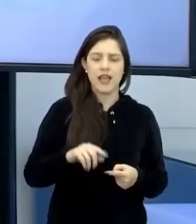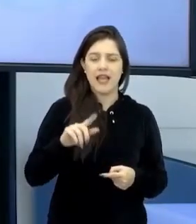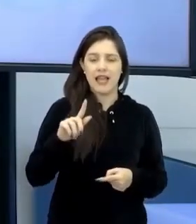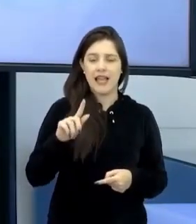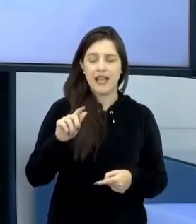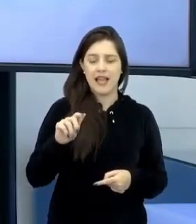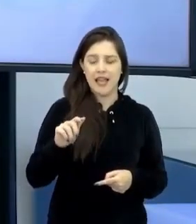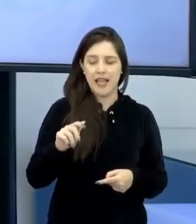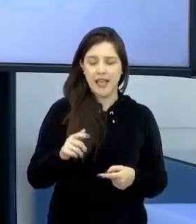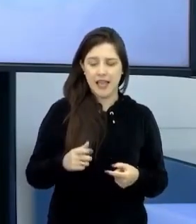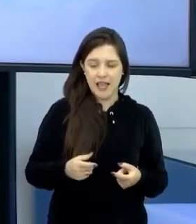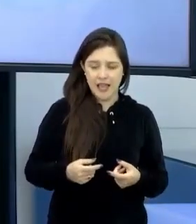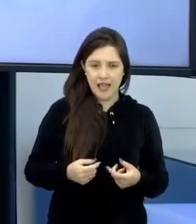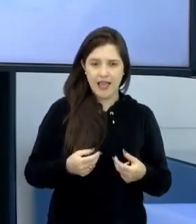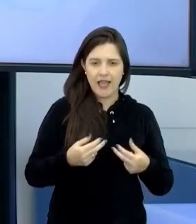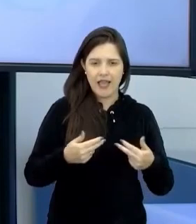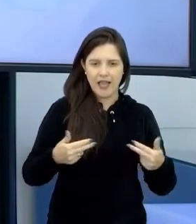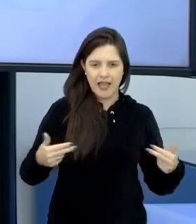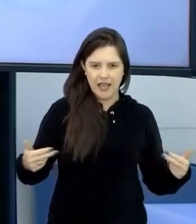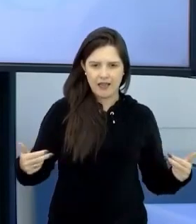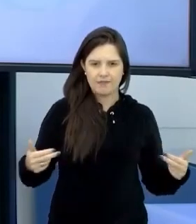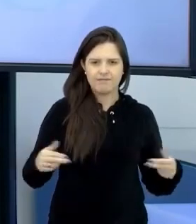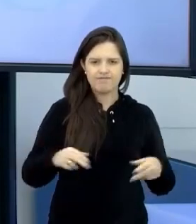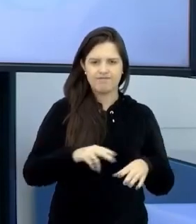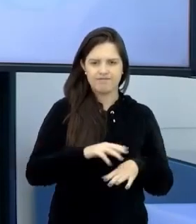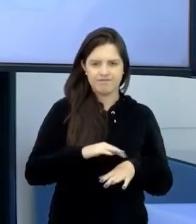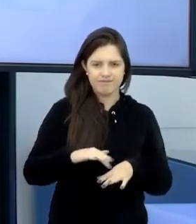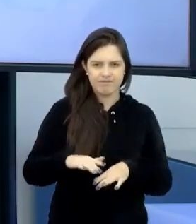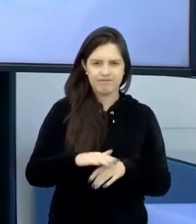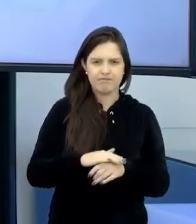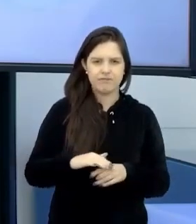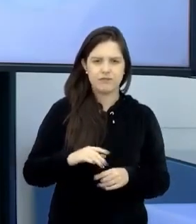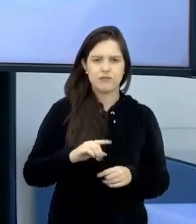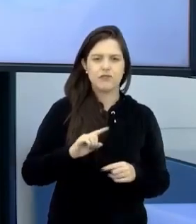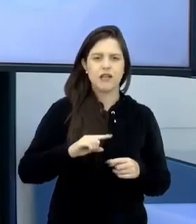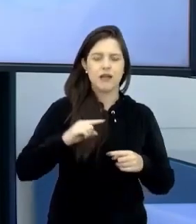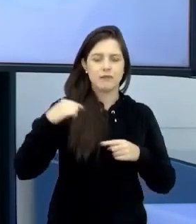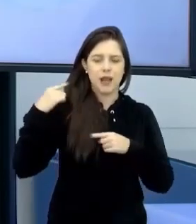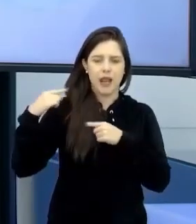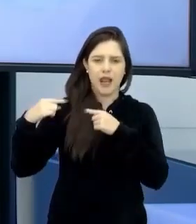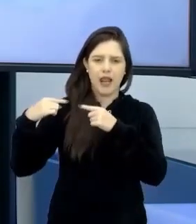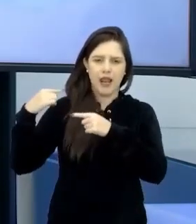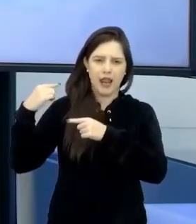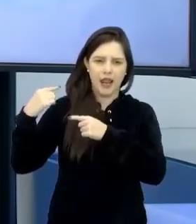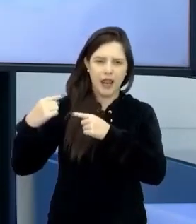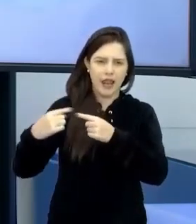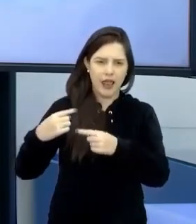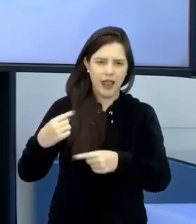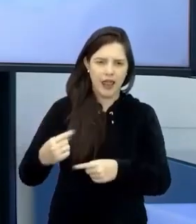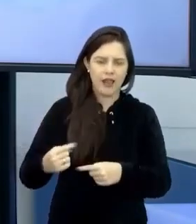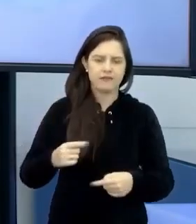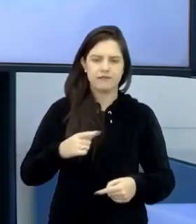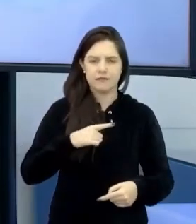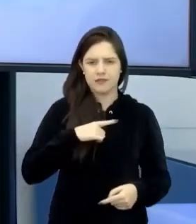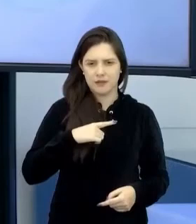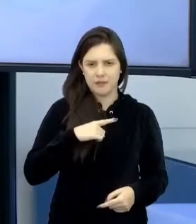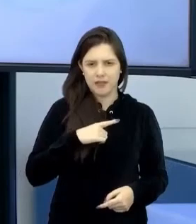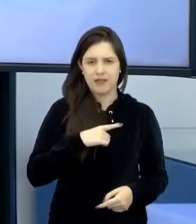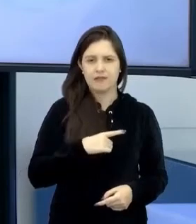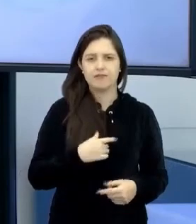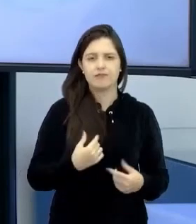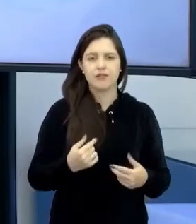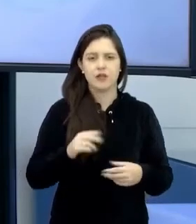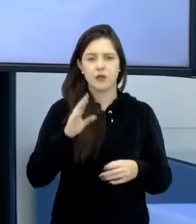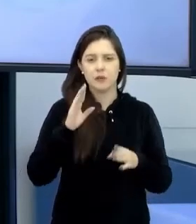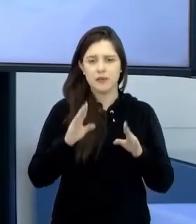diversas outras doenças. Por ser um metal pesado, ele consegue passar de geração para geração por meio do aleitamento materno. Nós